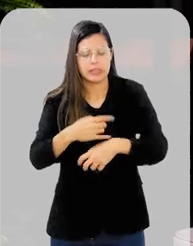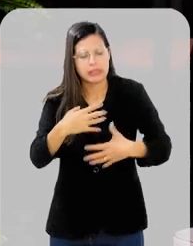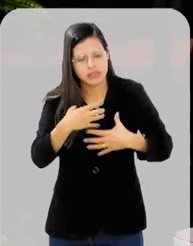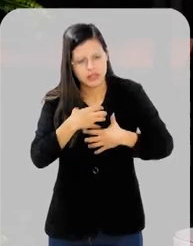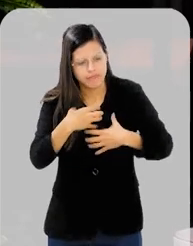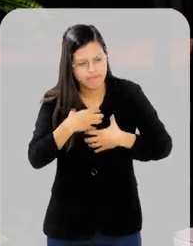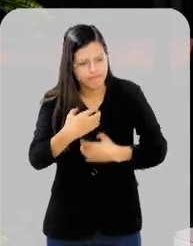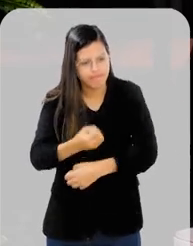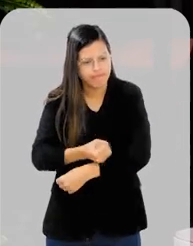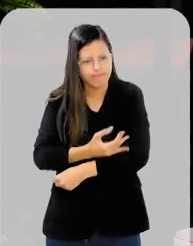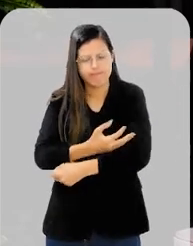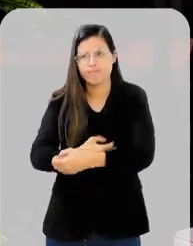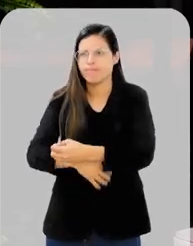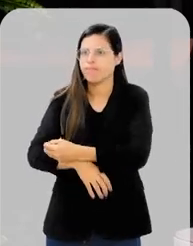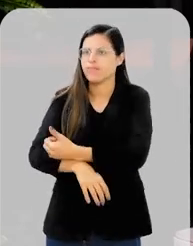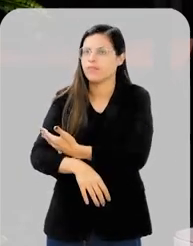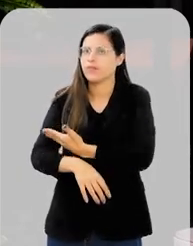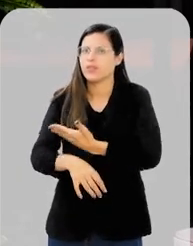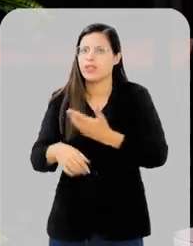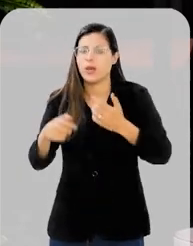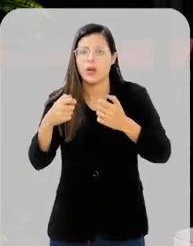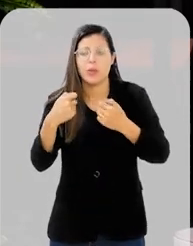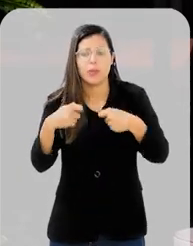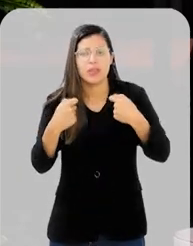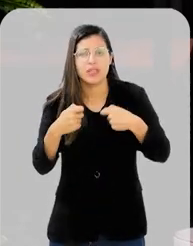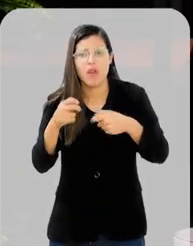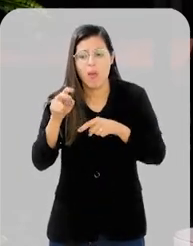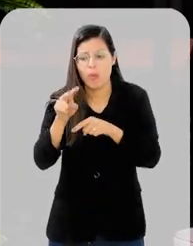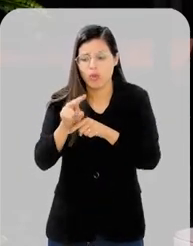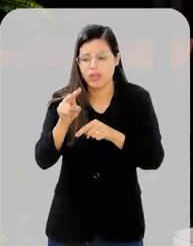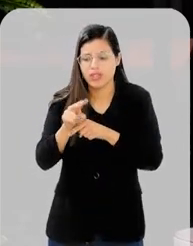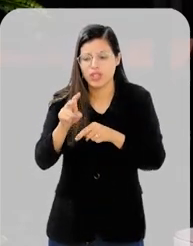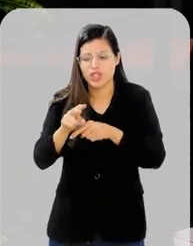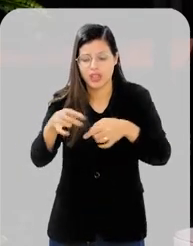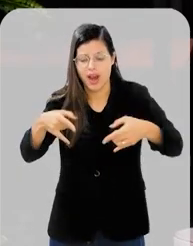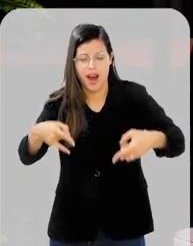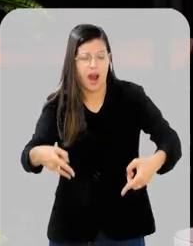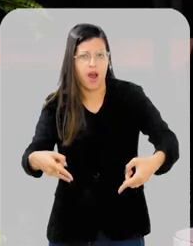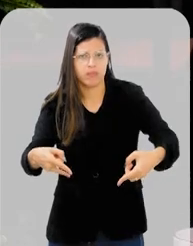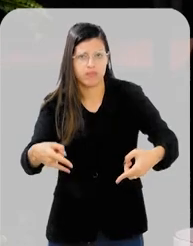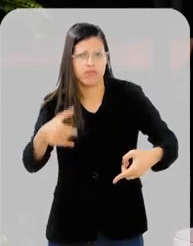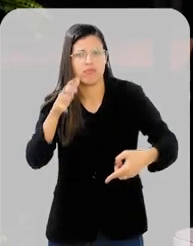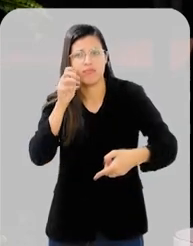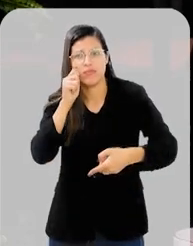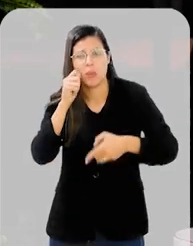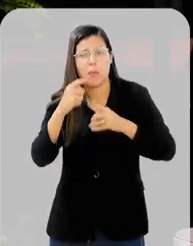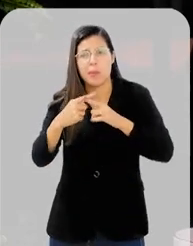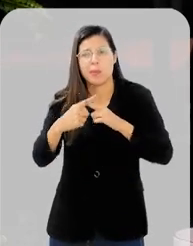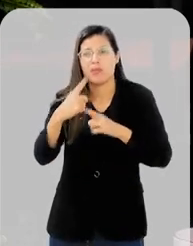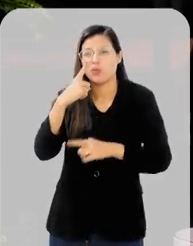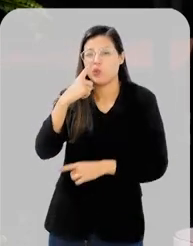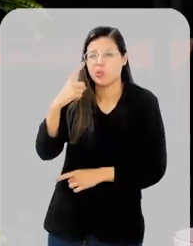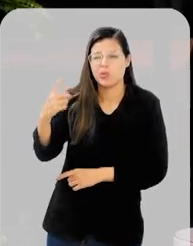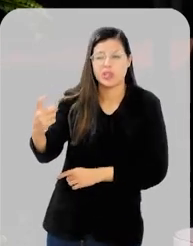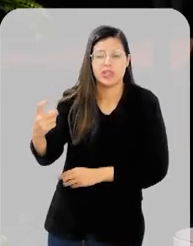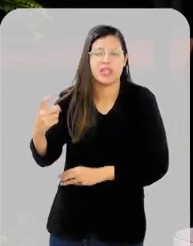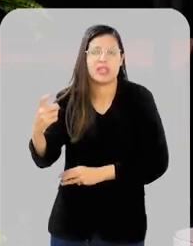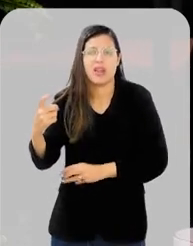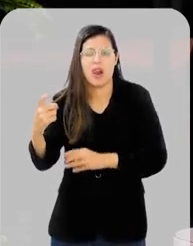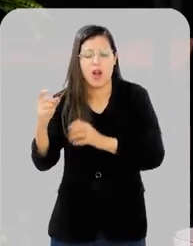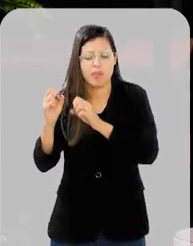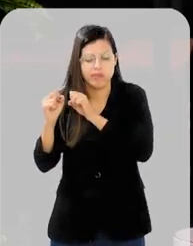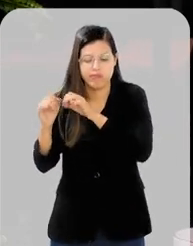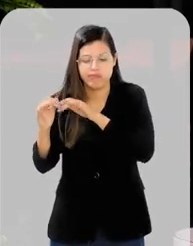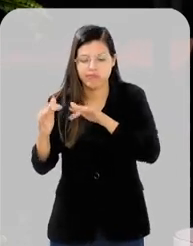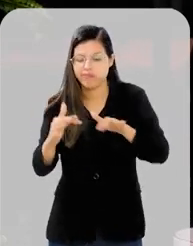eu me emocionou tanto aquilo eu falei eu tinha que colocar uma lona na minha cama porque a poeira era tanta que entrava aqui